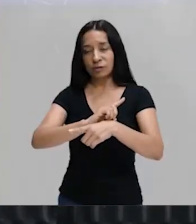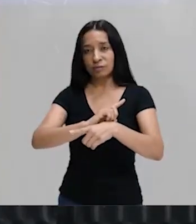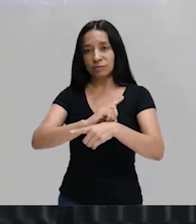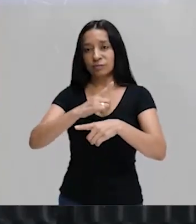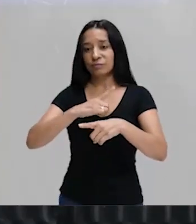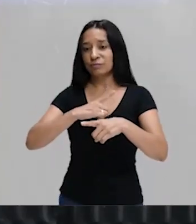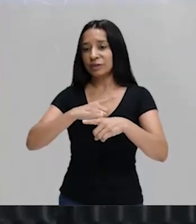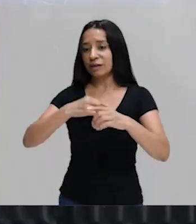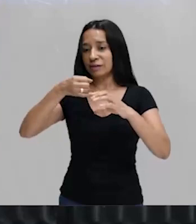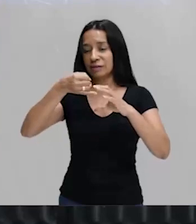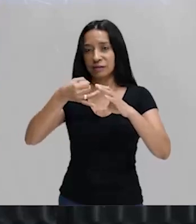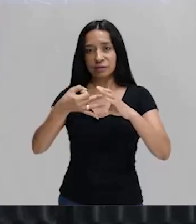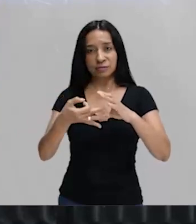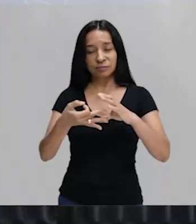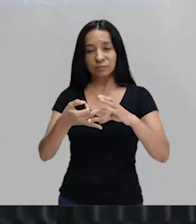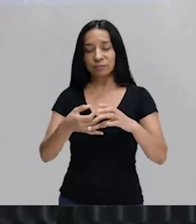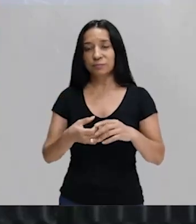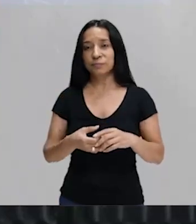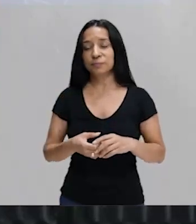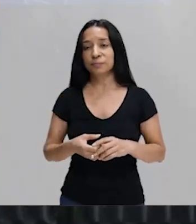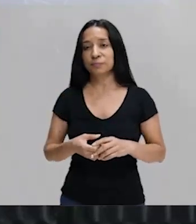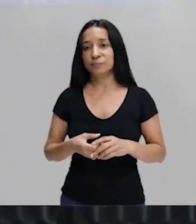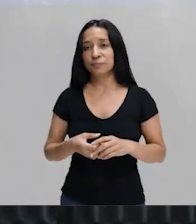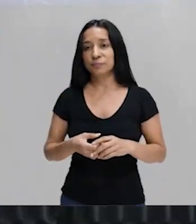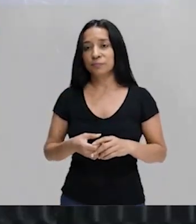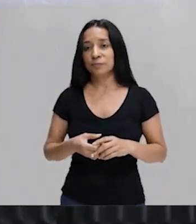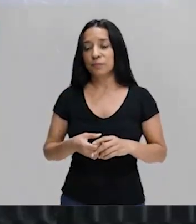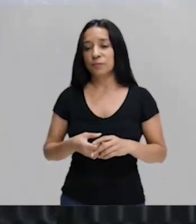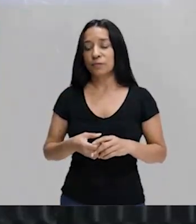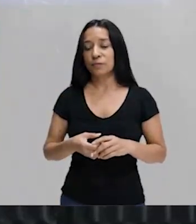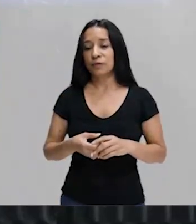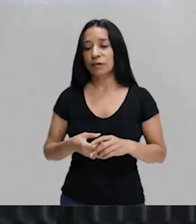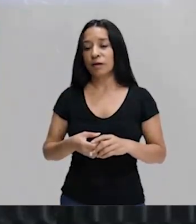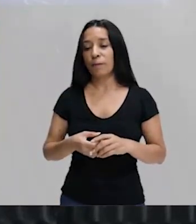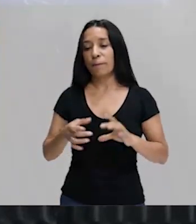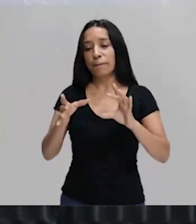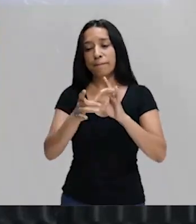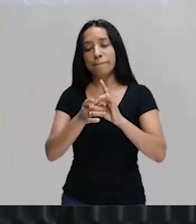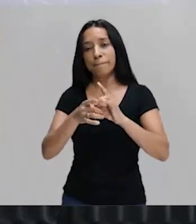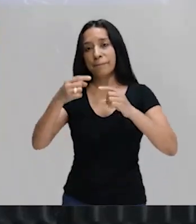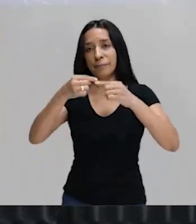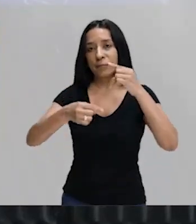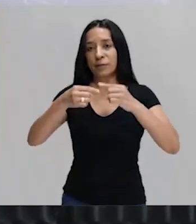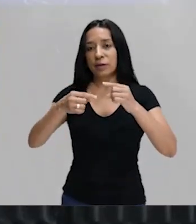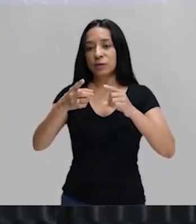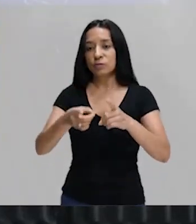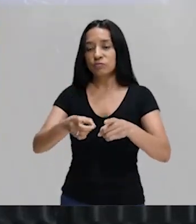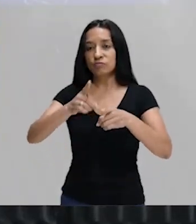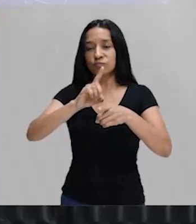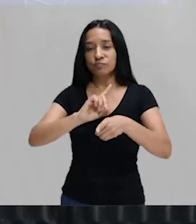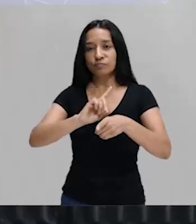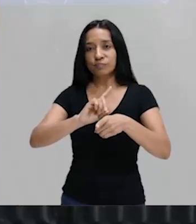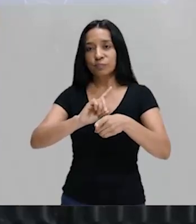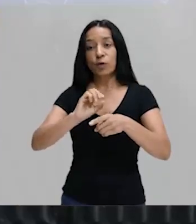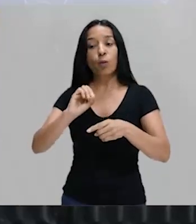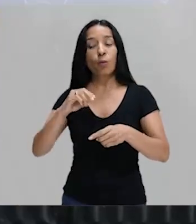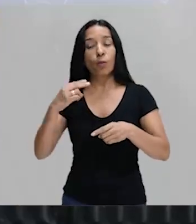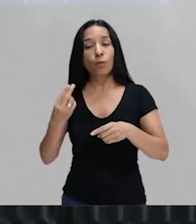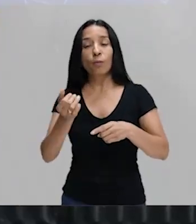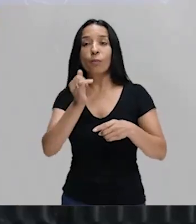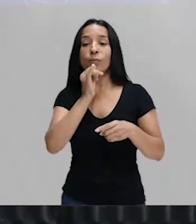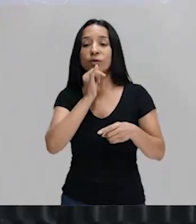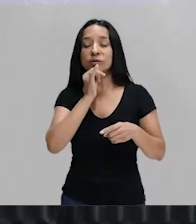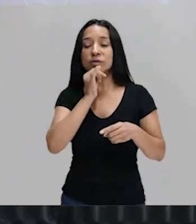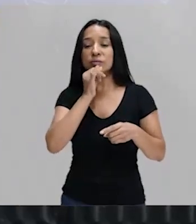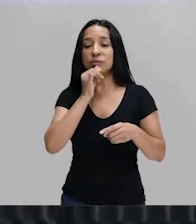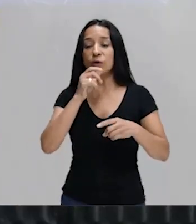perfil, ele tem essa característica. Ele foi um parlamentarismo às avessas. Ou seja, por exemplo,